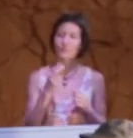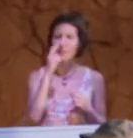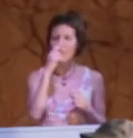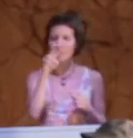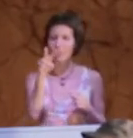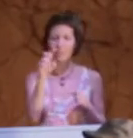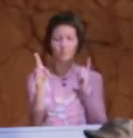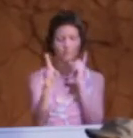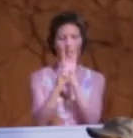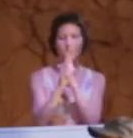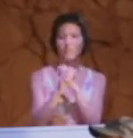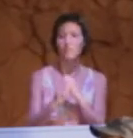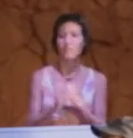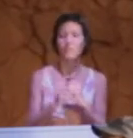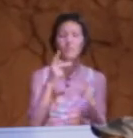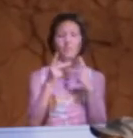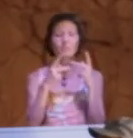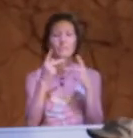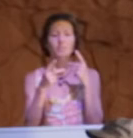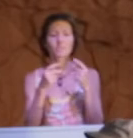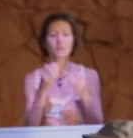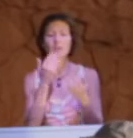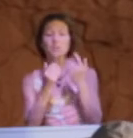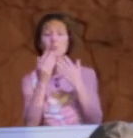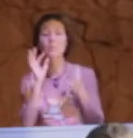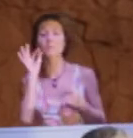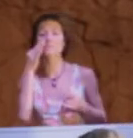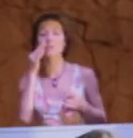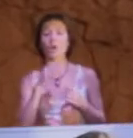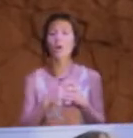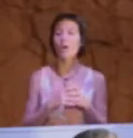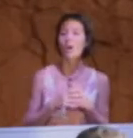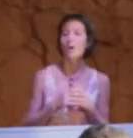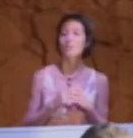Ei, amigo macaco, já comido? Entendendo que ela ia comer ele, né?